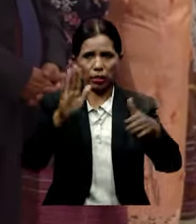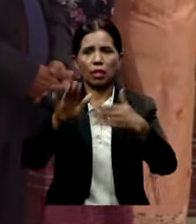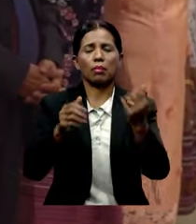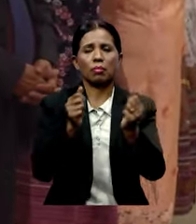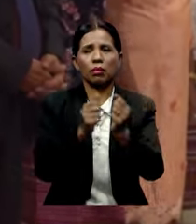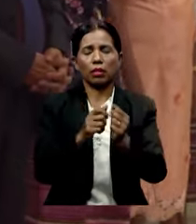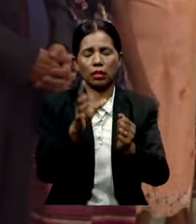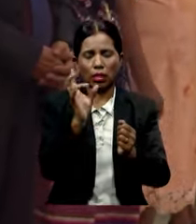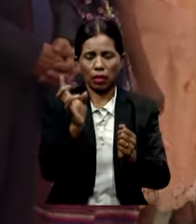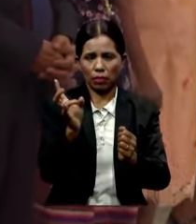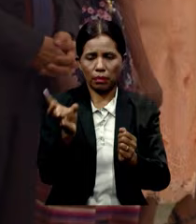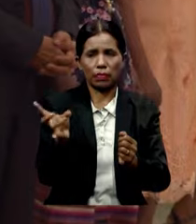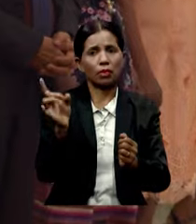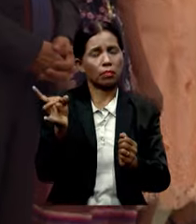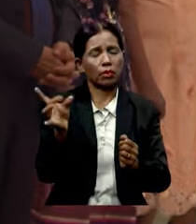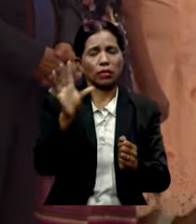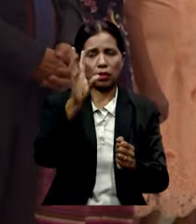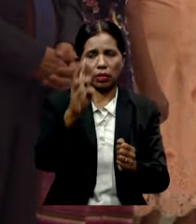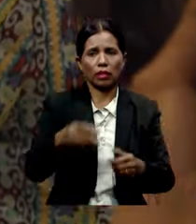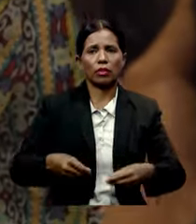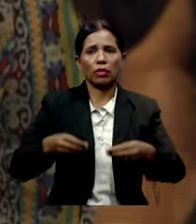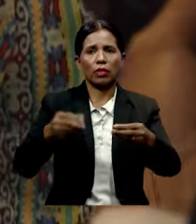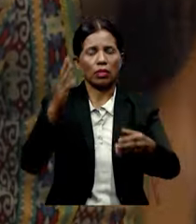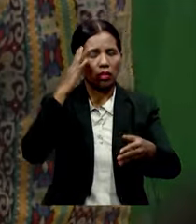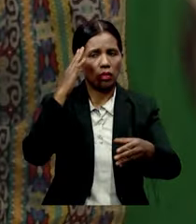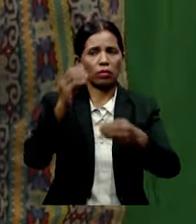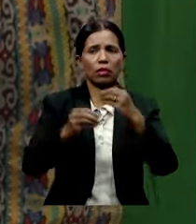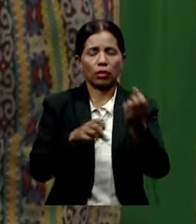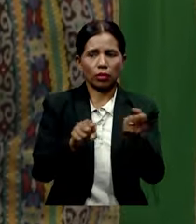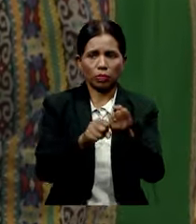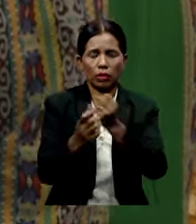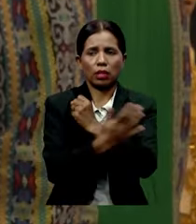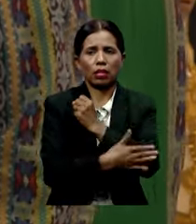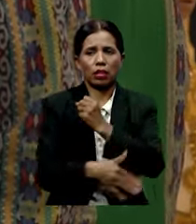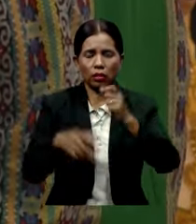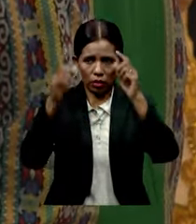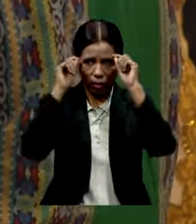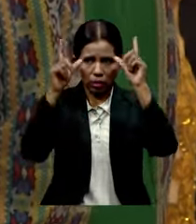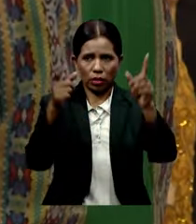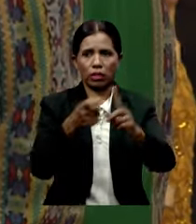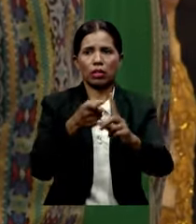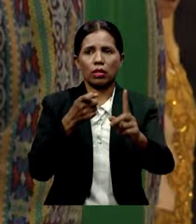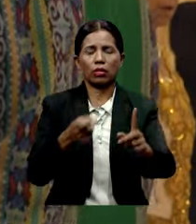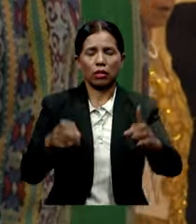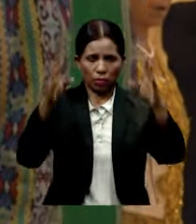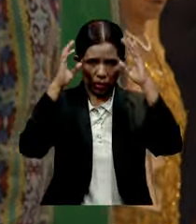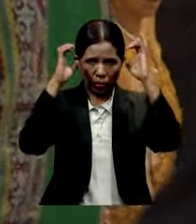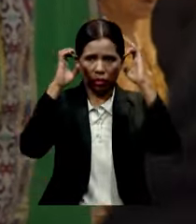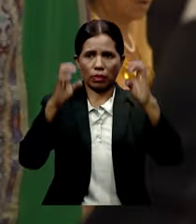qualo nulo recinen, hanesen reconhecimento ba siren e a contribuição ba nação Timor-Leste, liusi setor